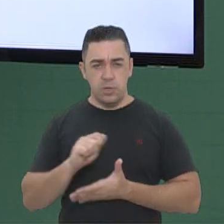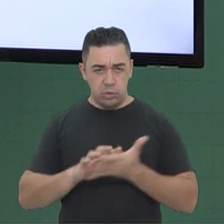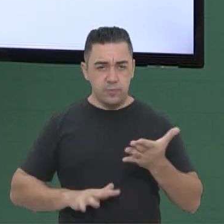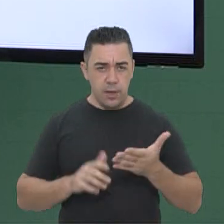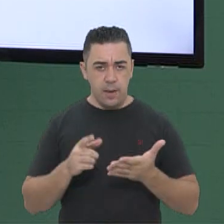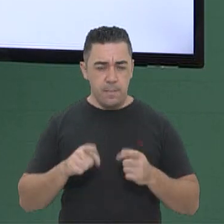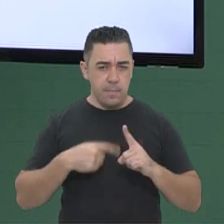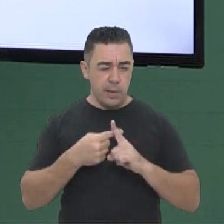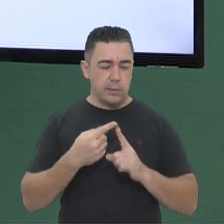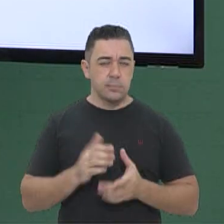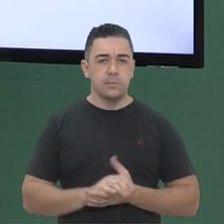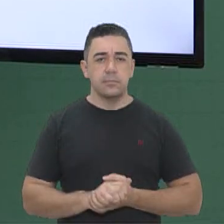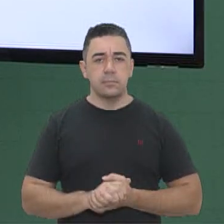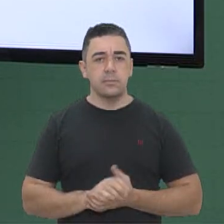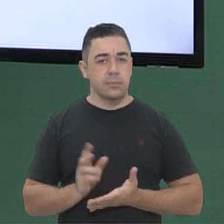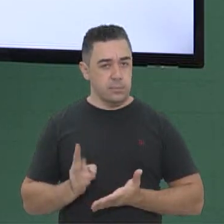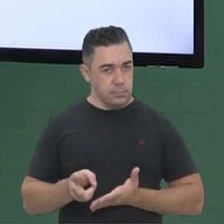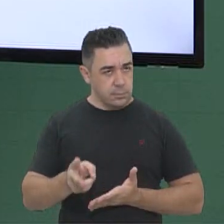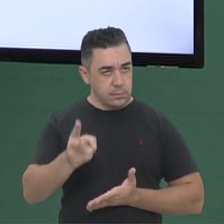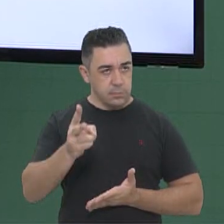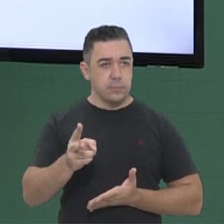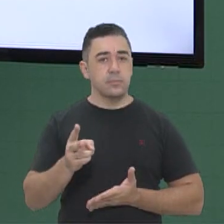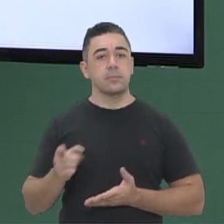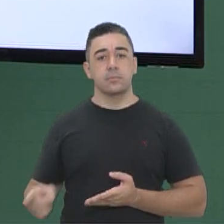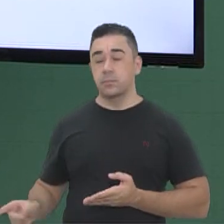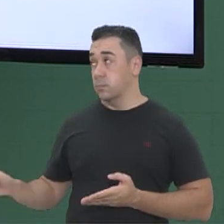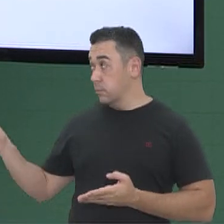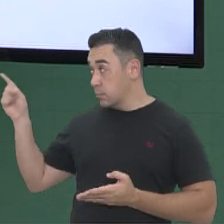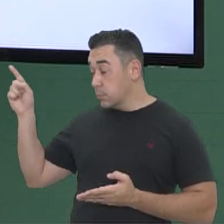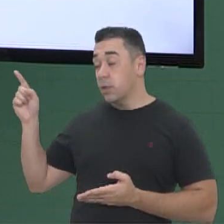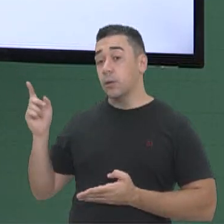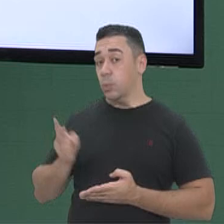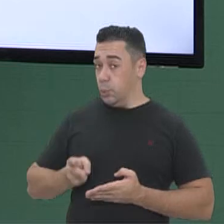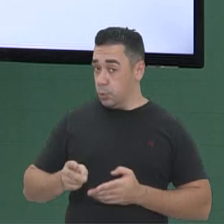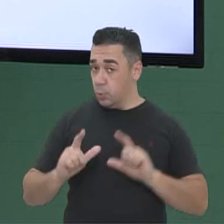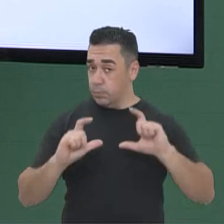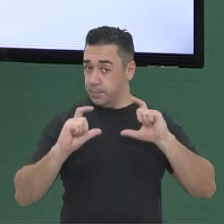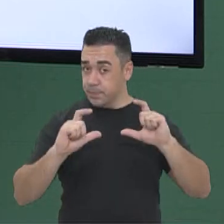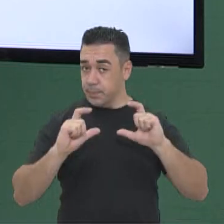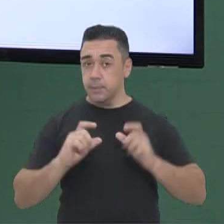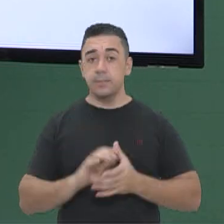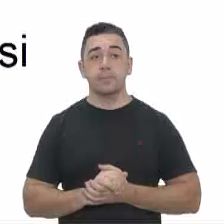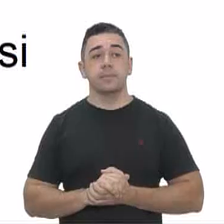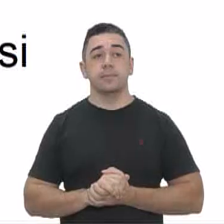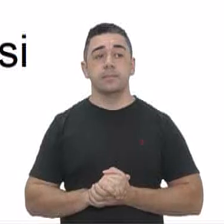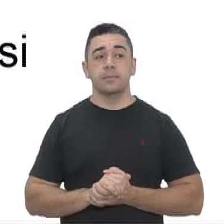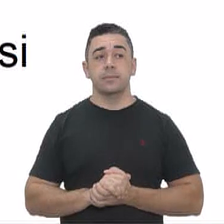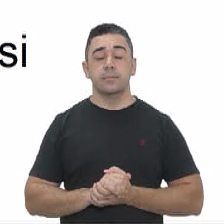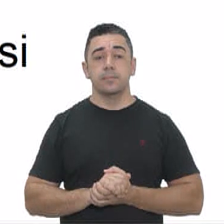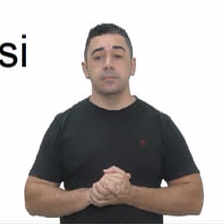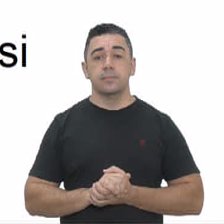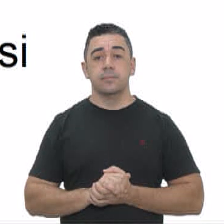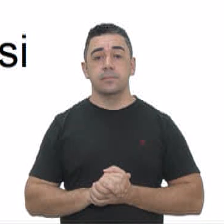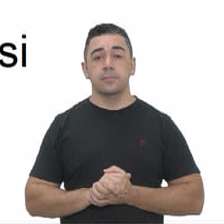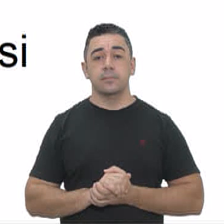exercício, ainda sobre este fragmento. El